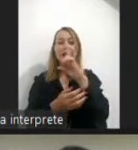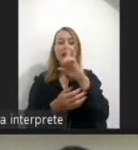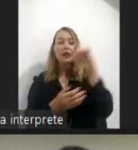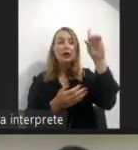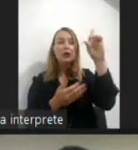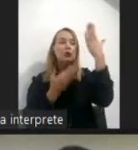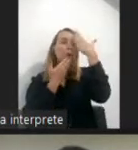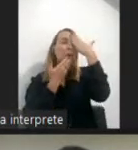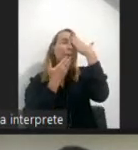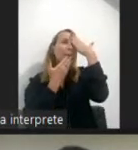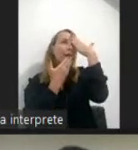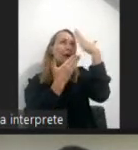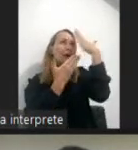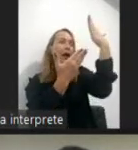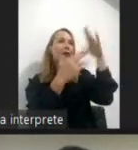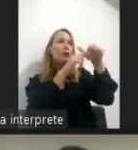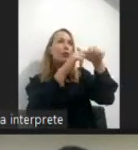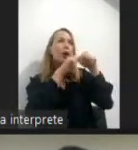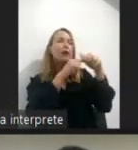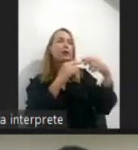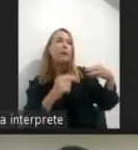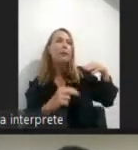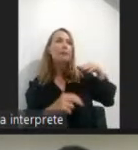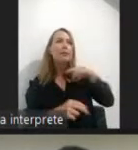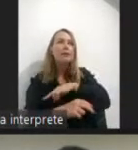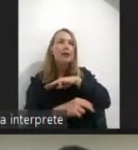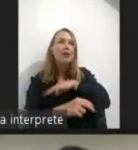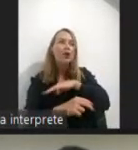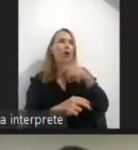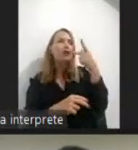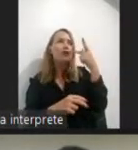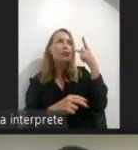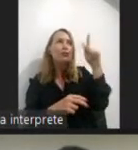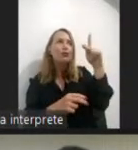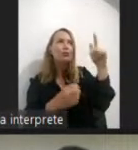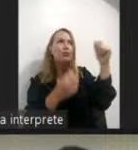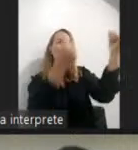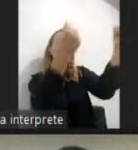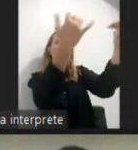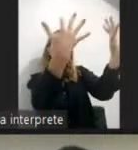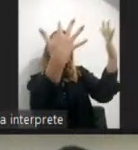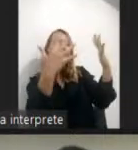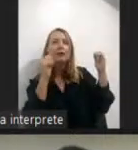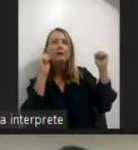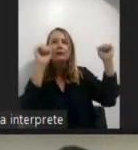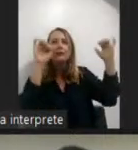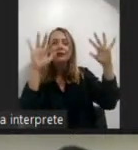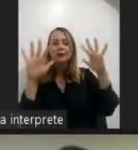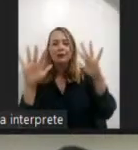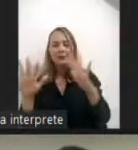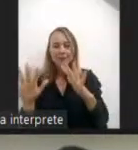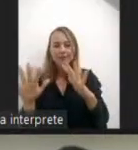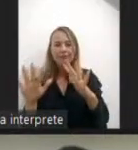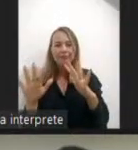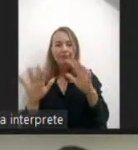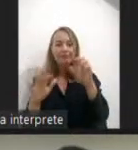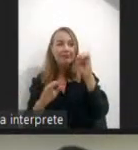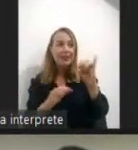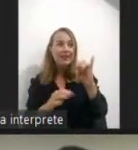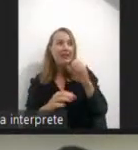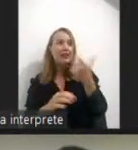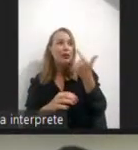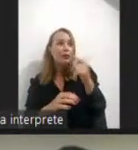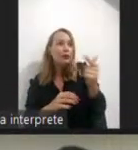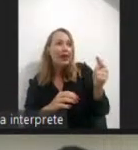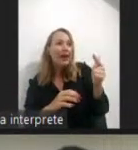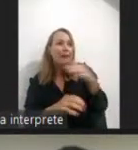porque a tua misericórdia tem se derramado sobre nós. Muito obrigado, porque não fosse a tua misericórdia, nós já